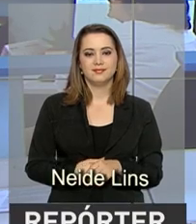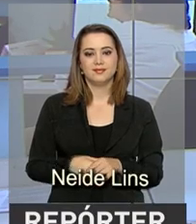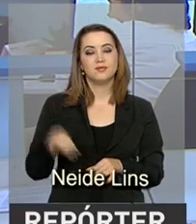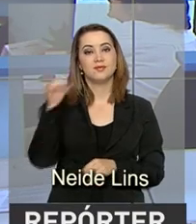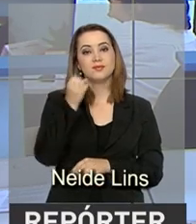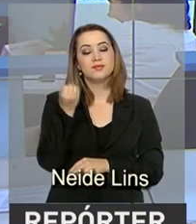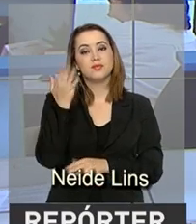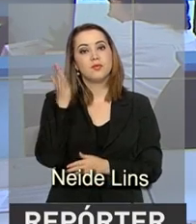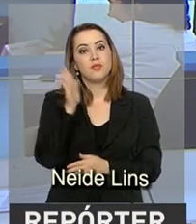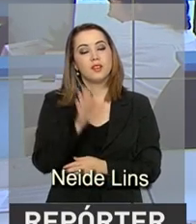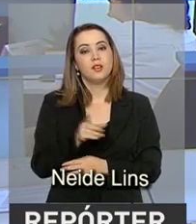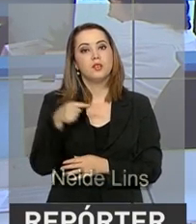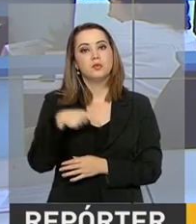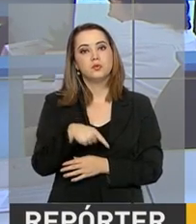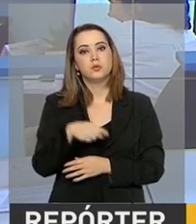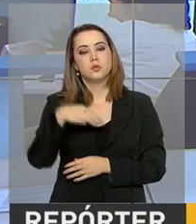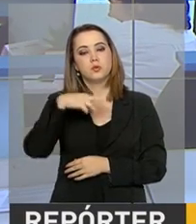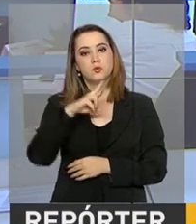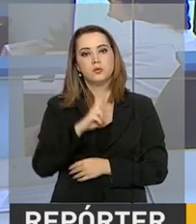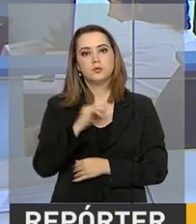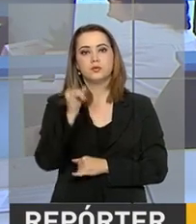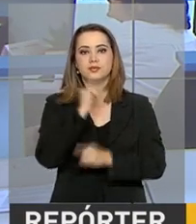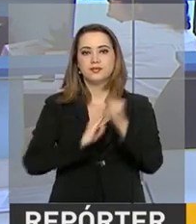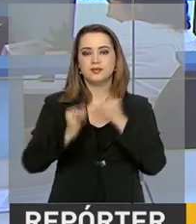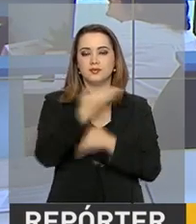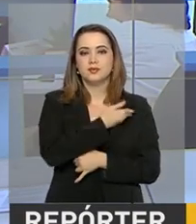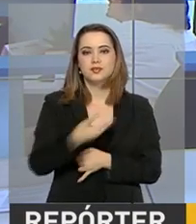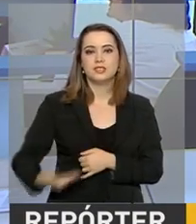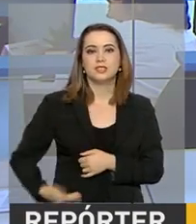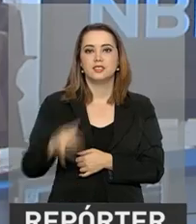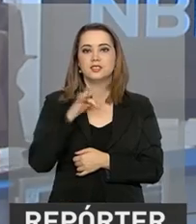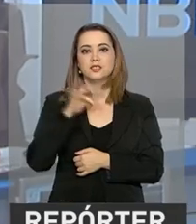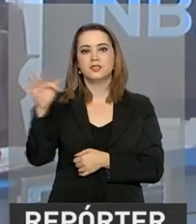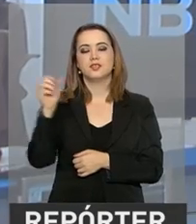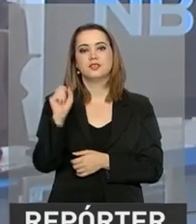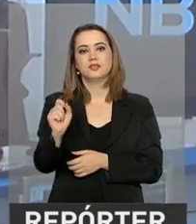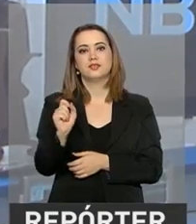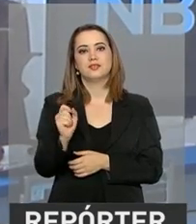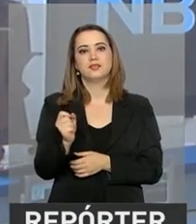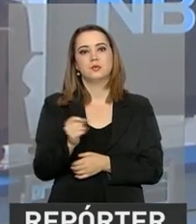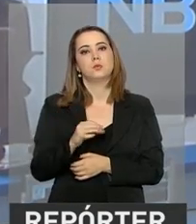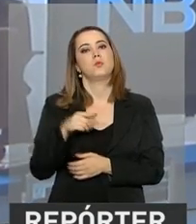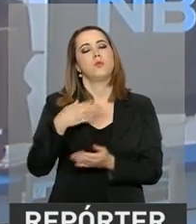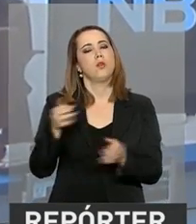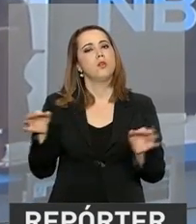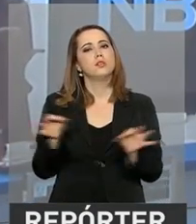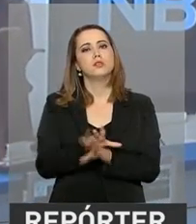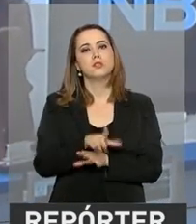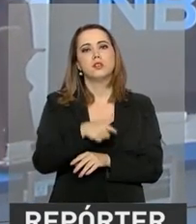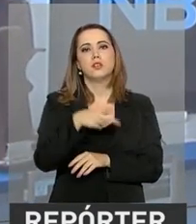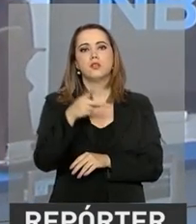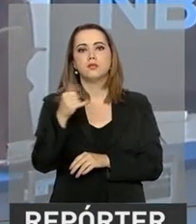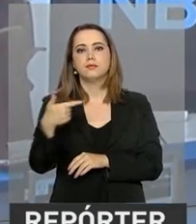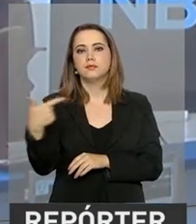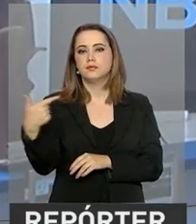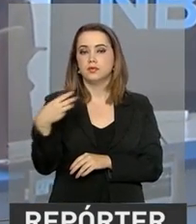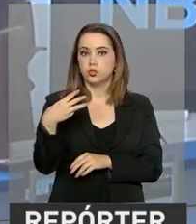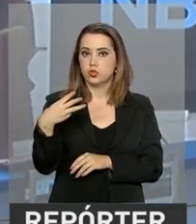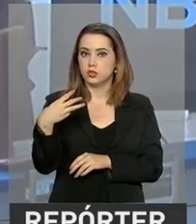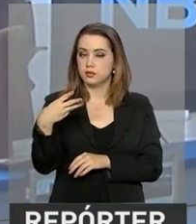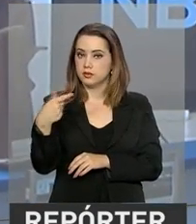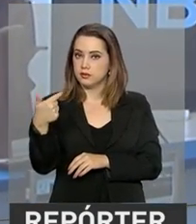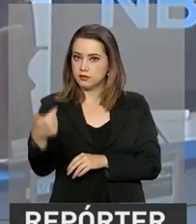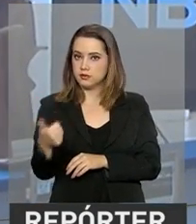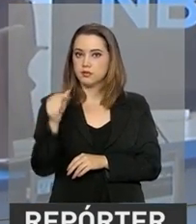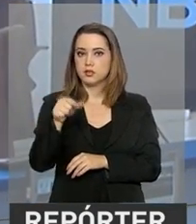Olá, estamos de volta com o repórter NBR e as notícias do governo federal. Termina no próximo dia 31 o prazo para sacar o abono